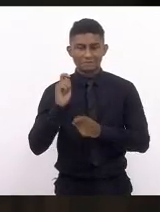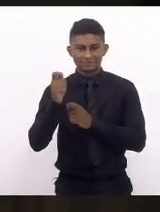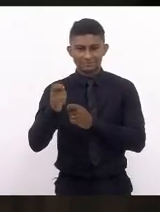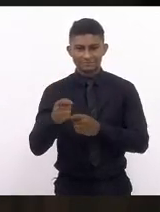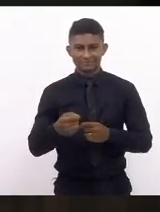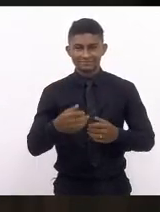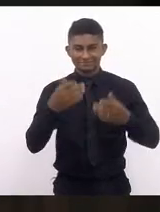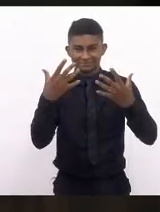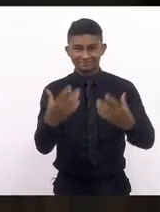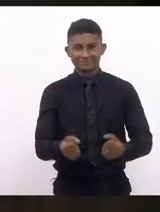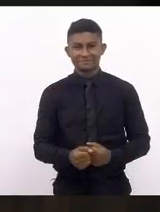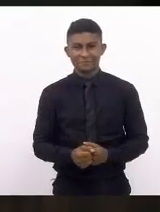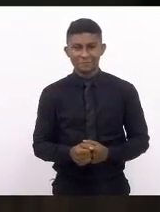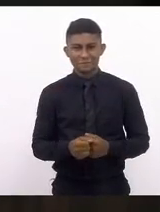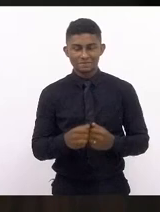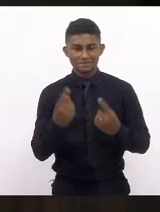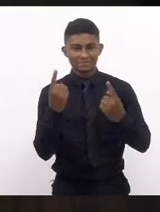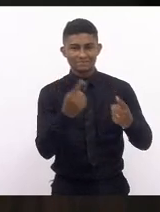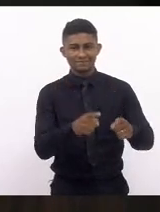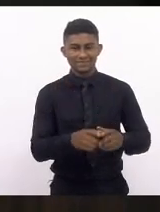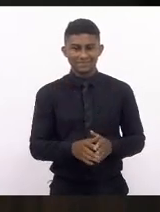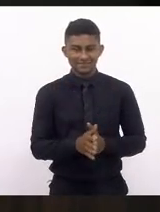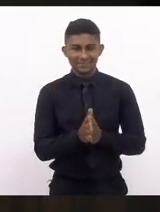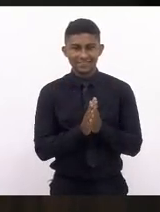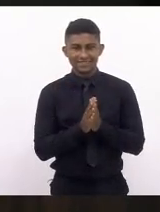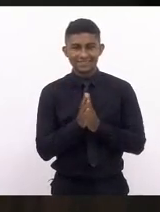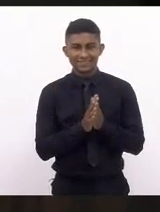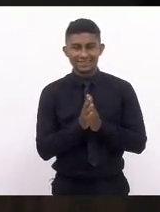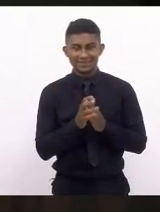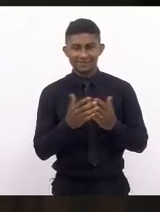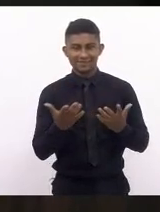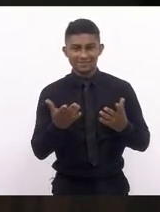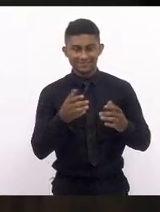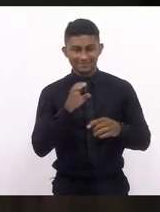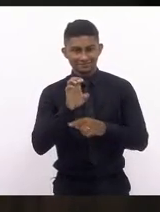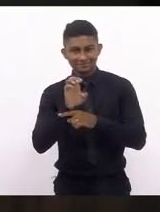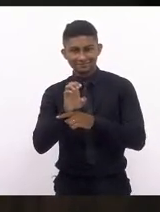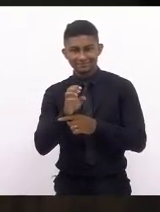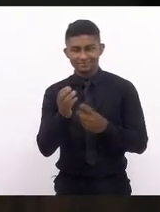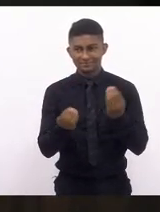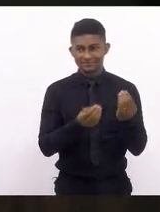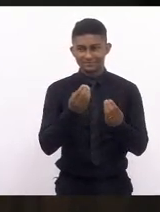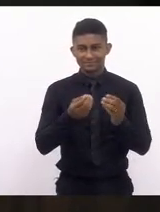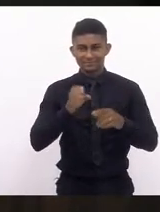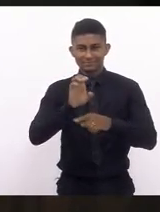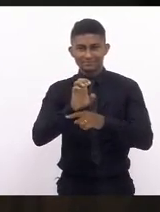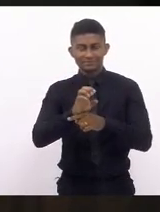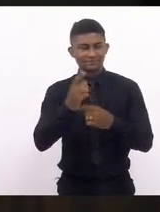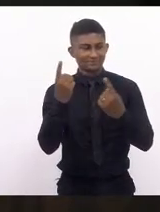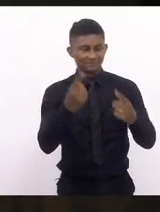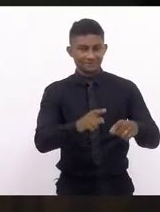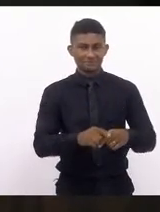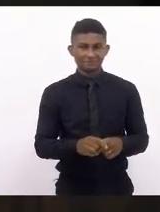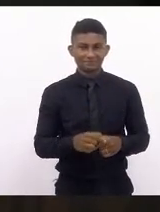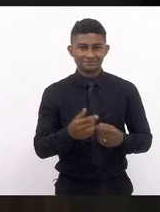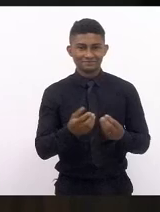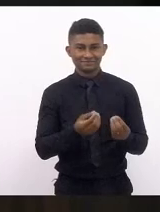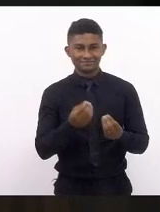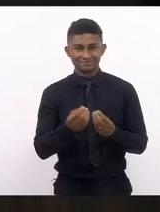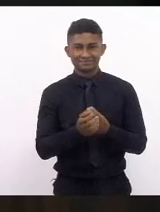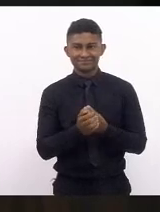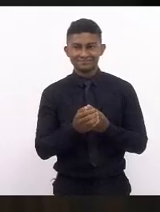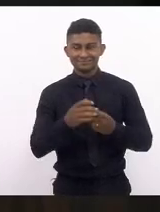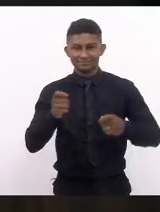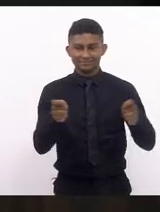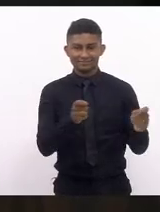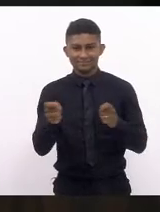vamos lá vamos economizar que começa o contrário de tributação controle da arrecadação Estadual fiscalização de tributos estaduais contrário de orçamento Finanças fiscalização financeira